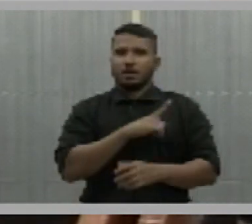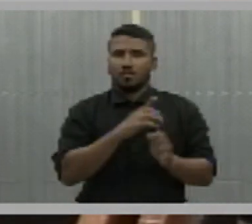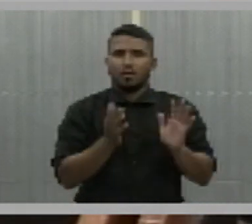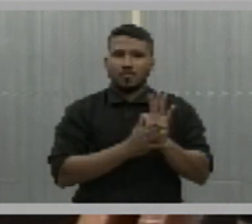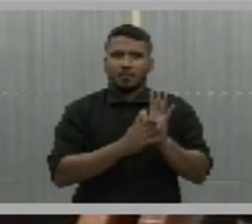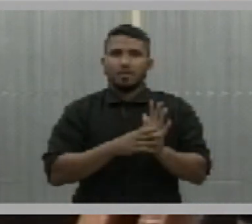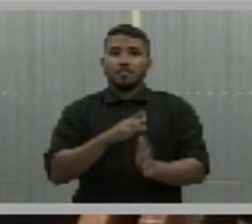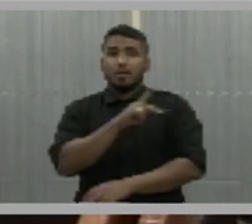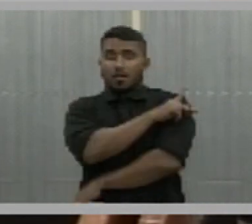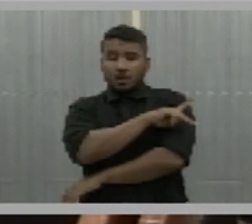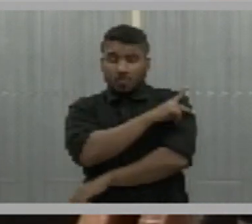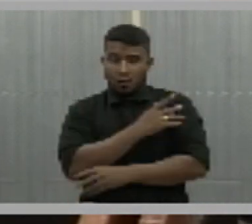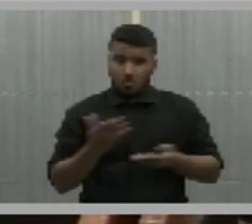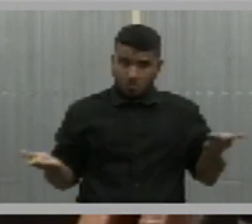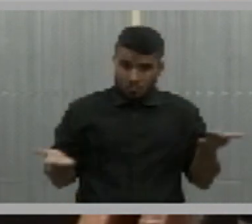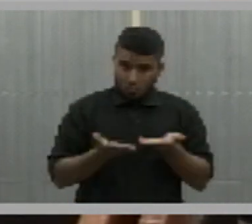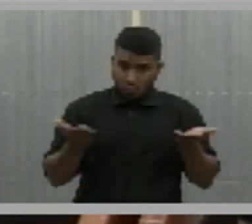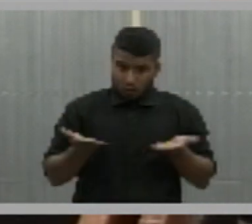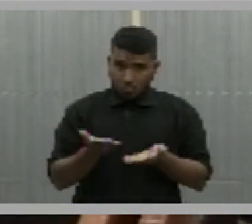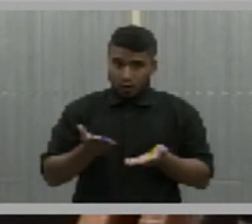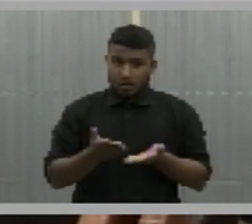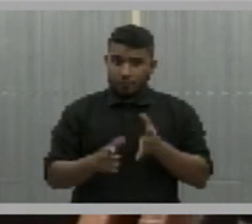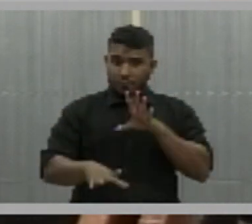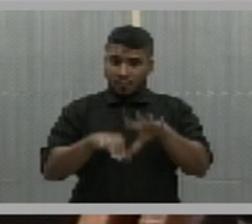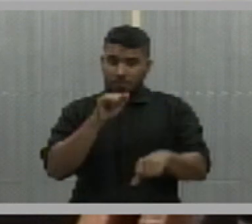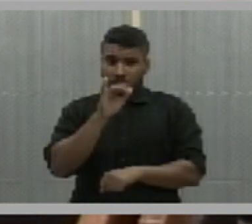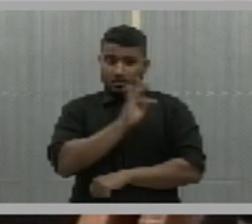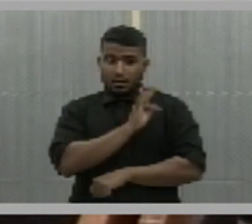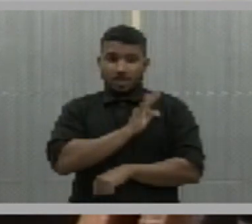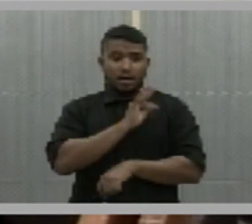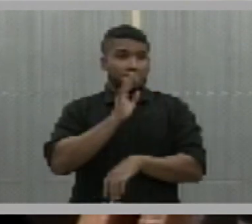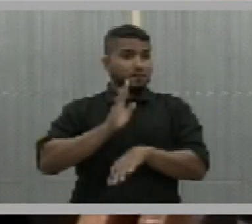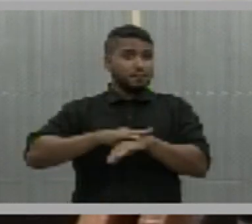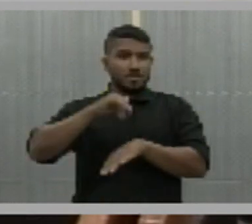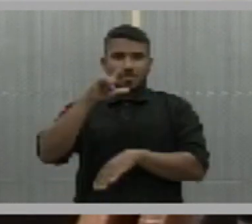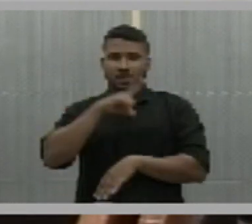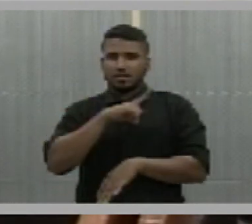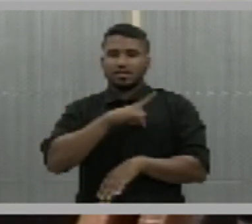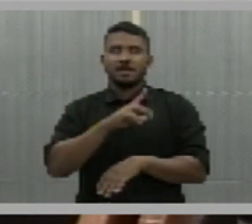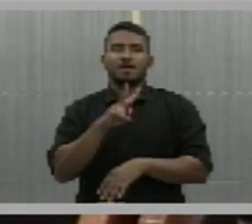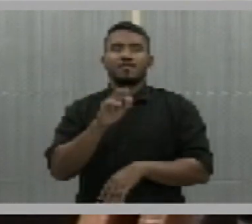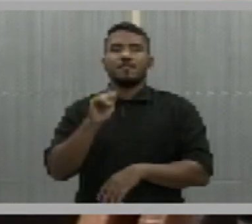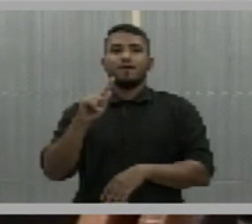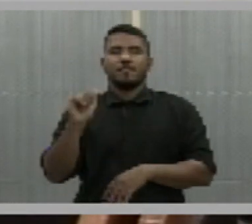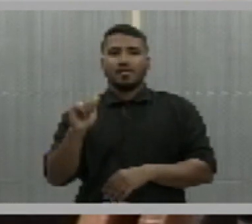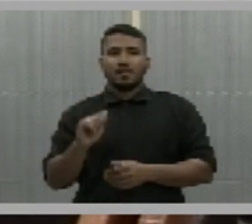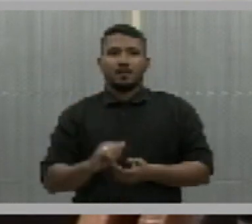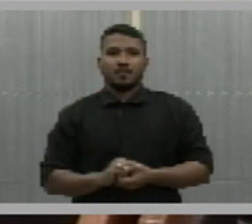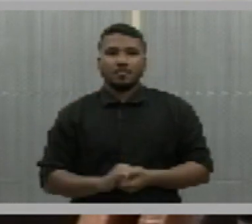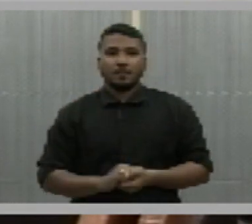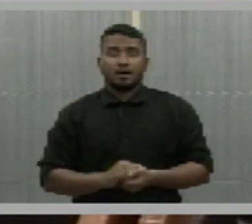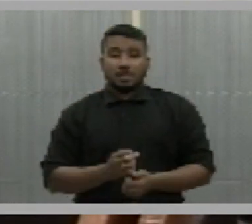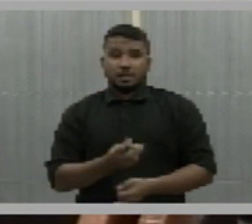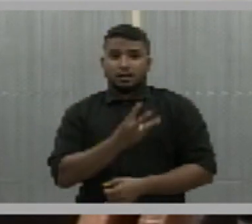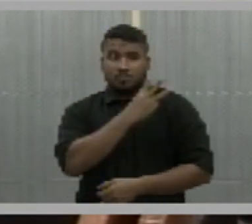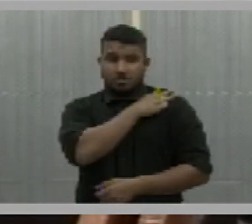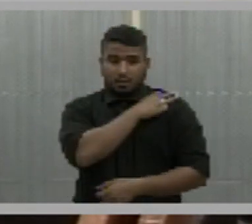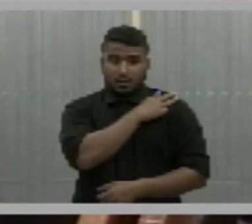O Piauí já é hoje, senhor presidente, um dos estados que mais oferece vagas em ensino